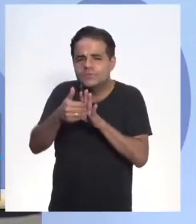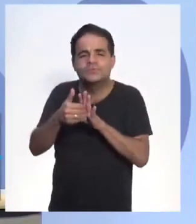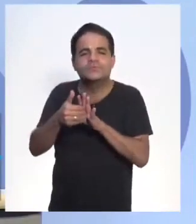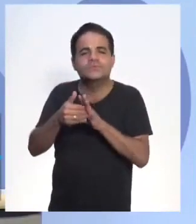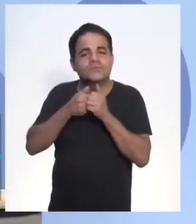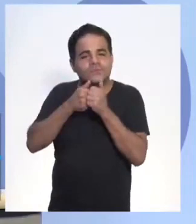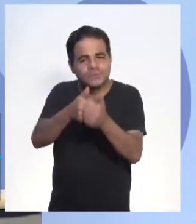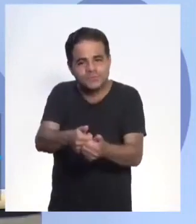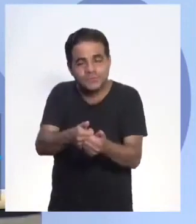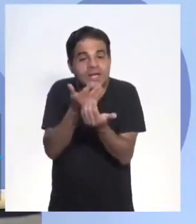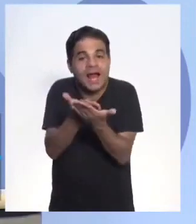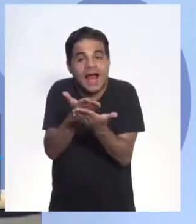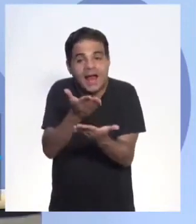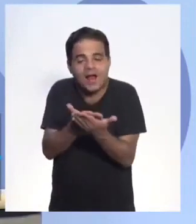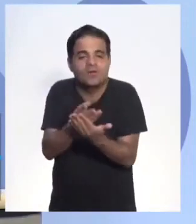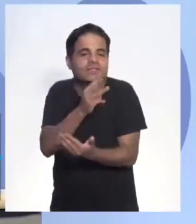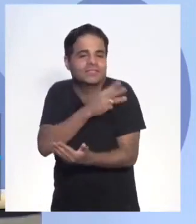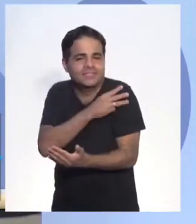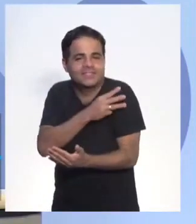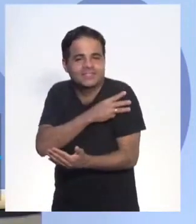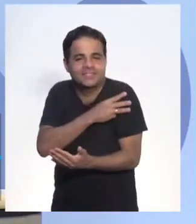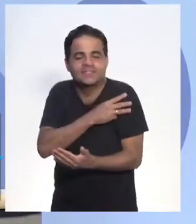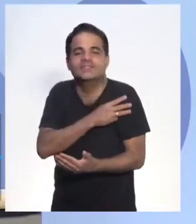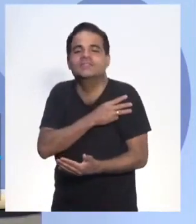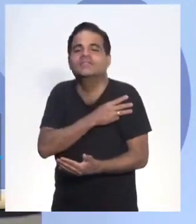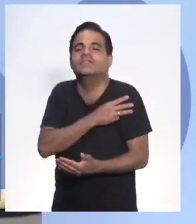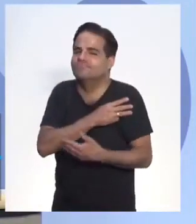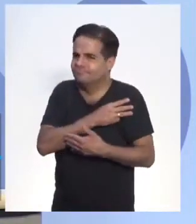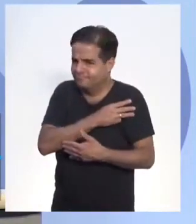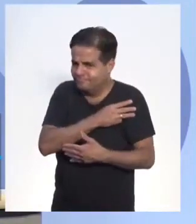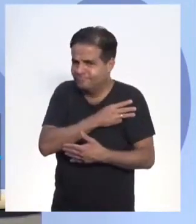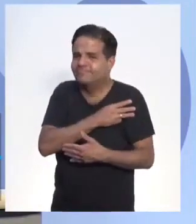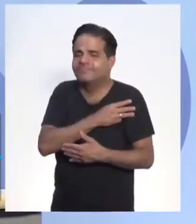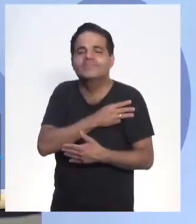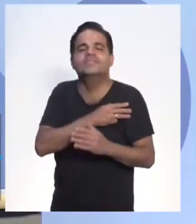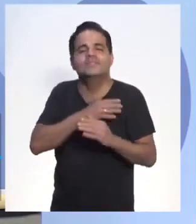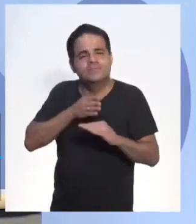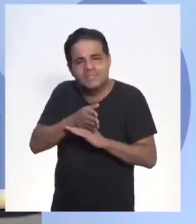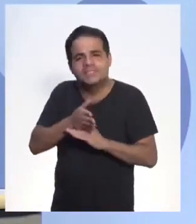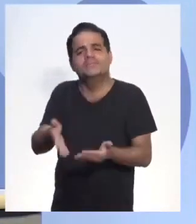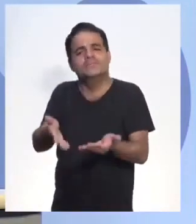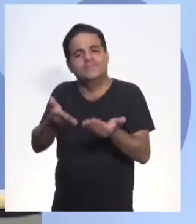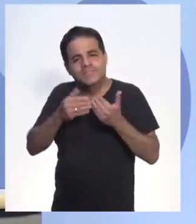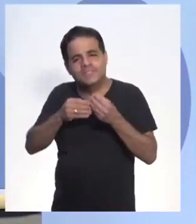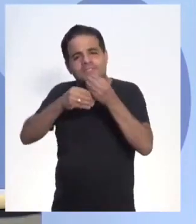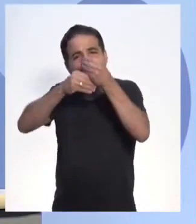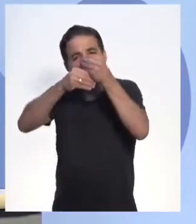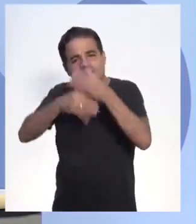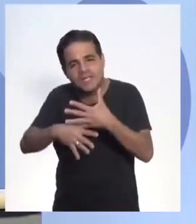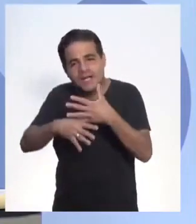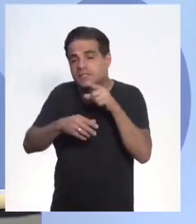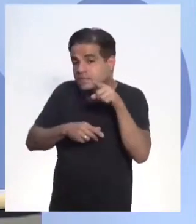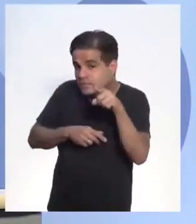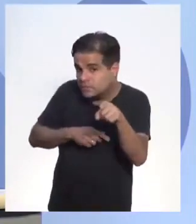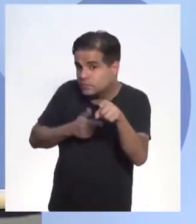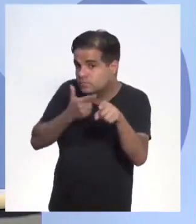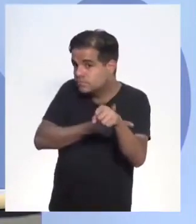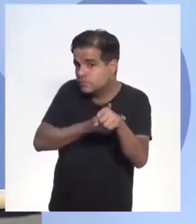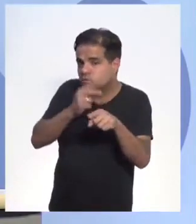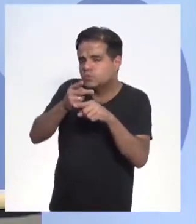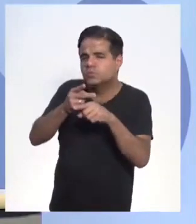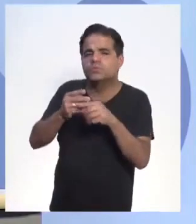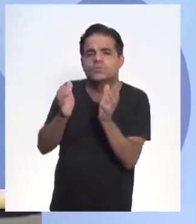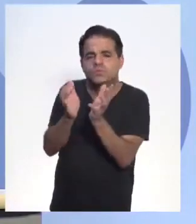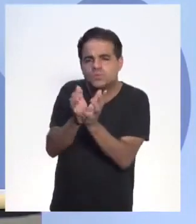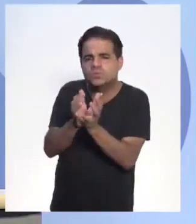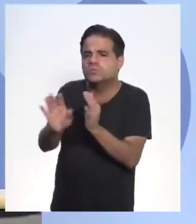que acompanham a aula da terceira série do ensino médio. Isso mesmo, participem do chat, se você conseguir, da sua turma,